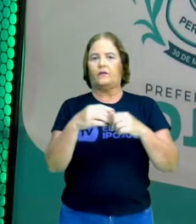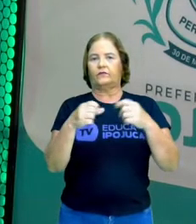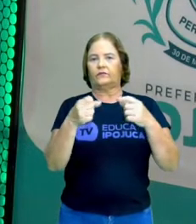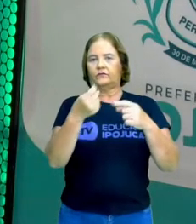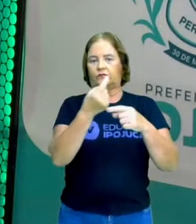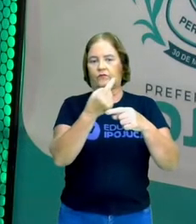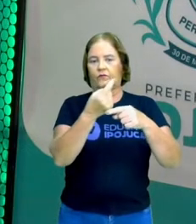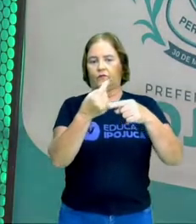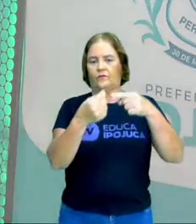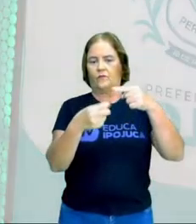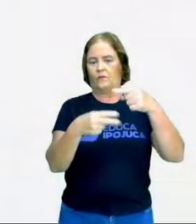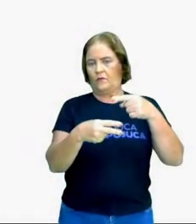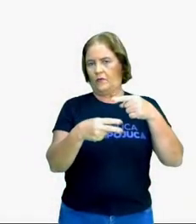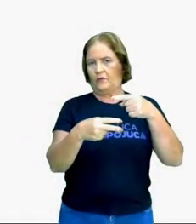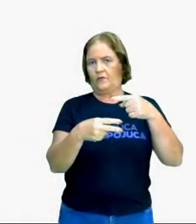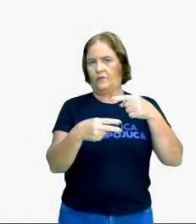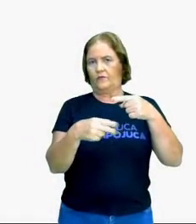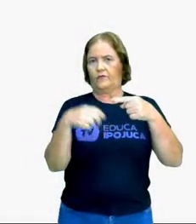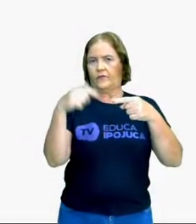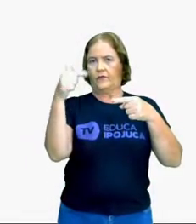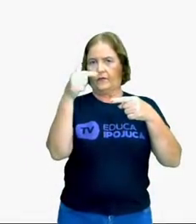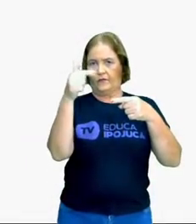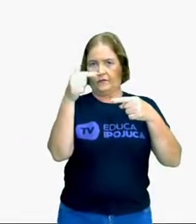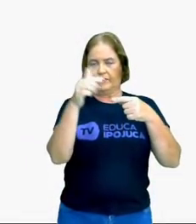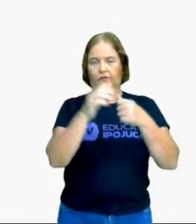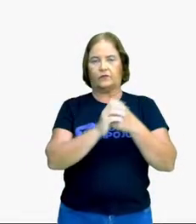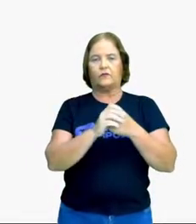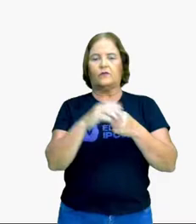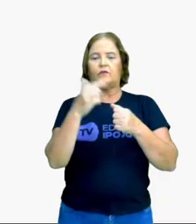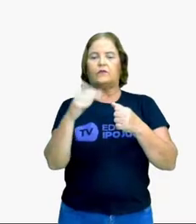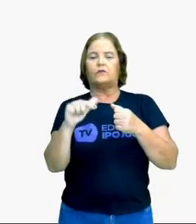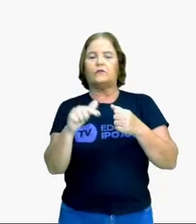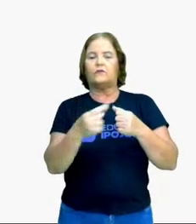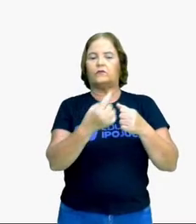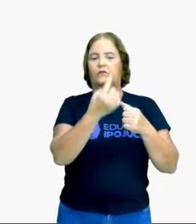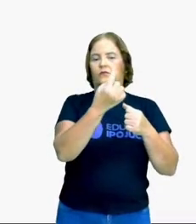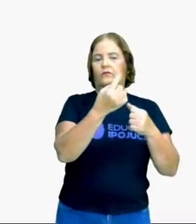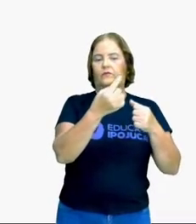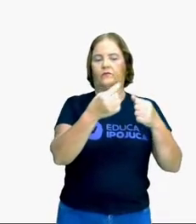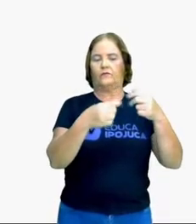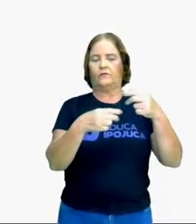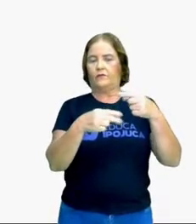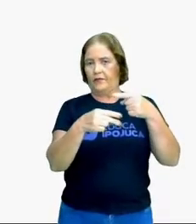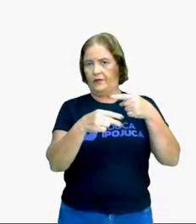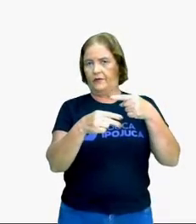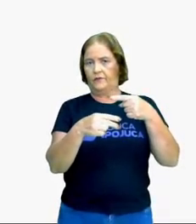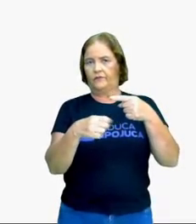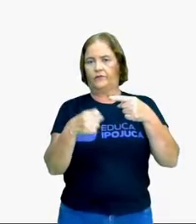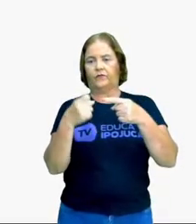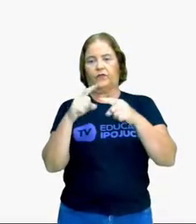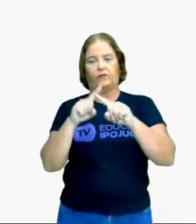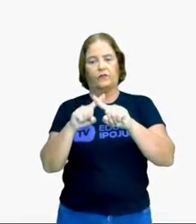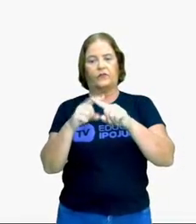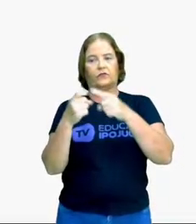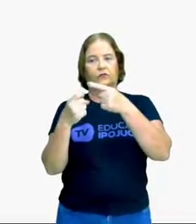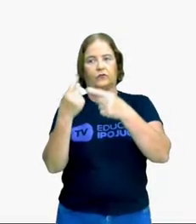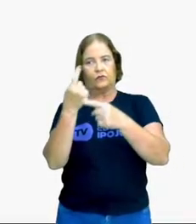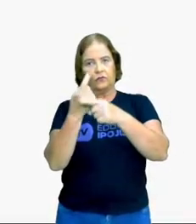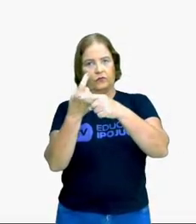meio elevado ao quadrado. Vamos repetir o meio duas vezes. Meio vezes o